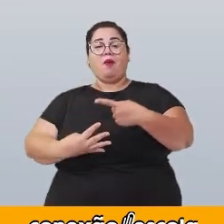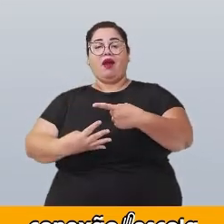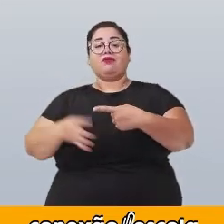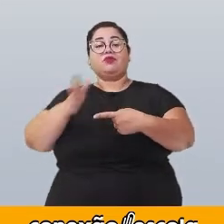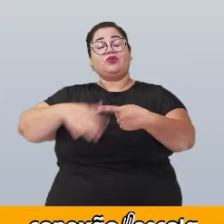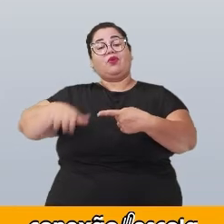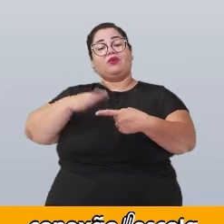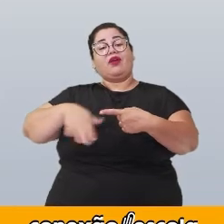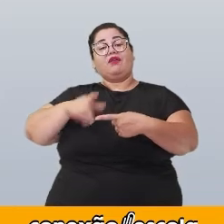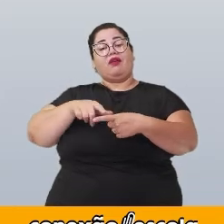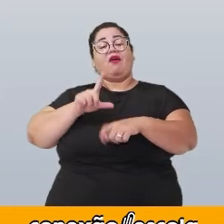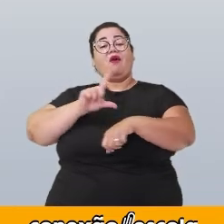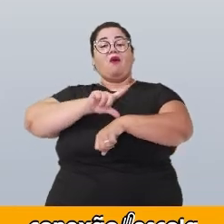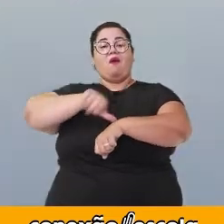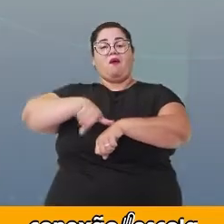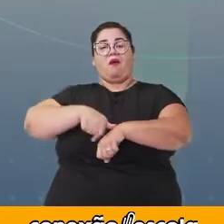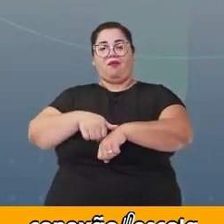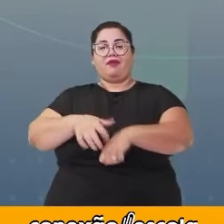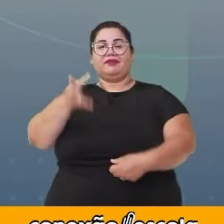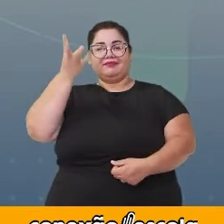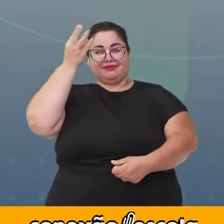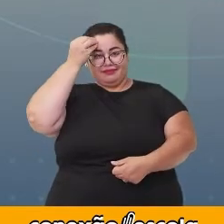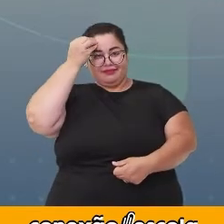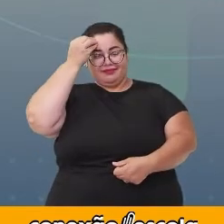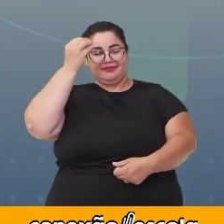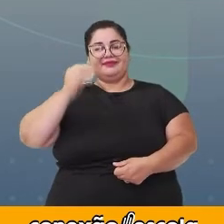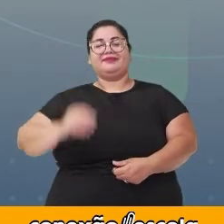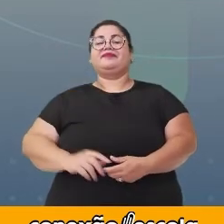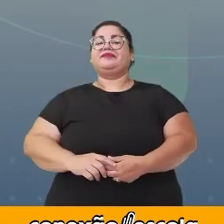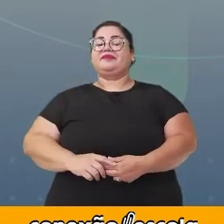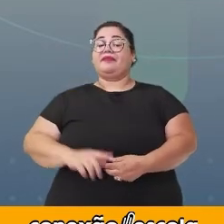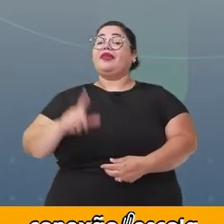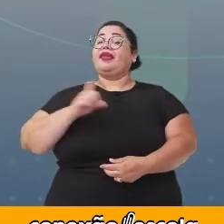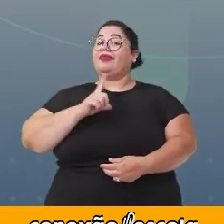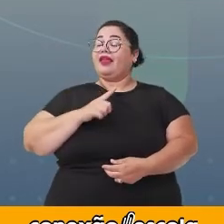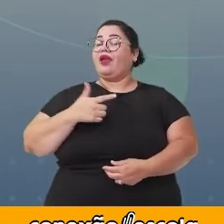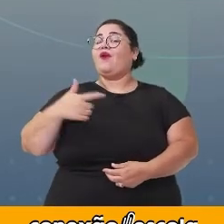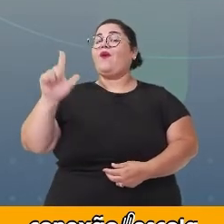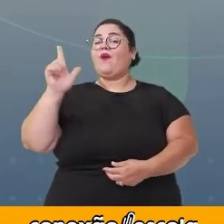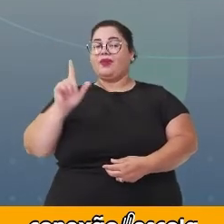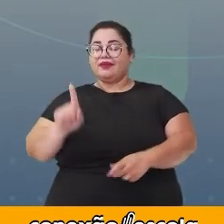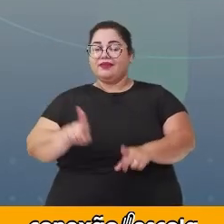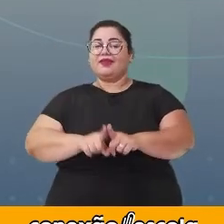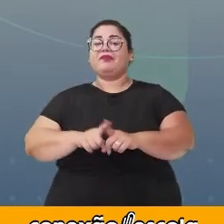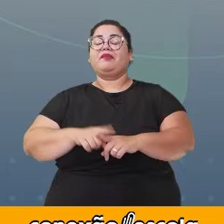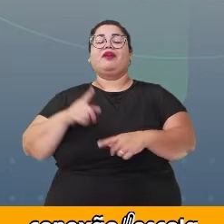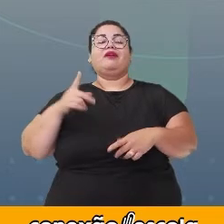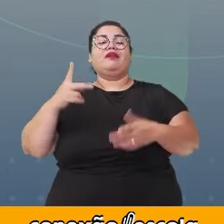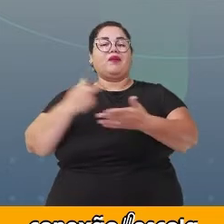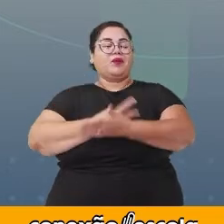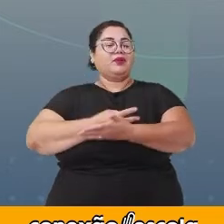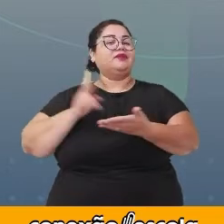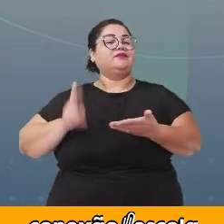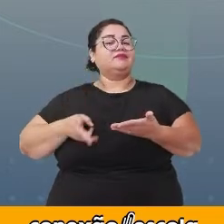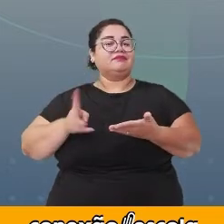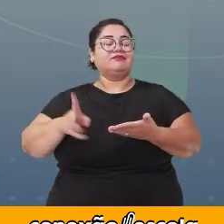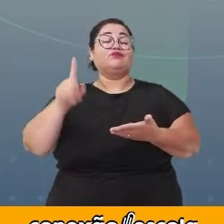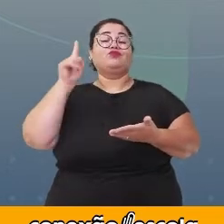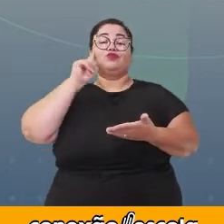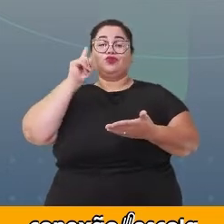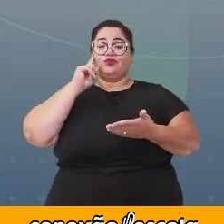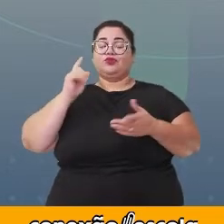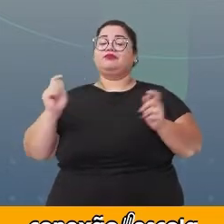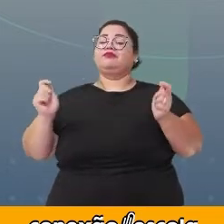do total de horas. Compreendeu? Tem mais uma outra situação muito comum do nosso dia a dia